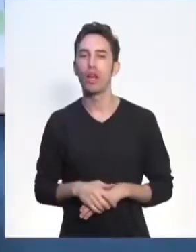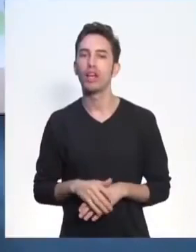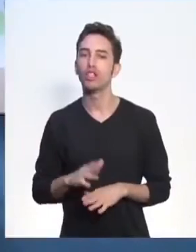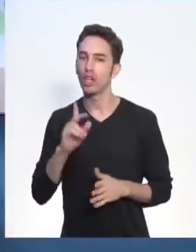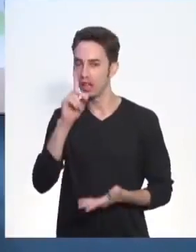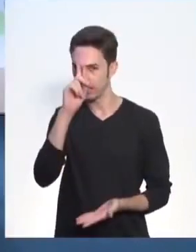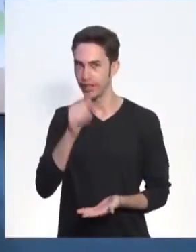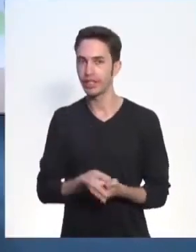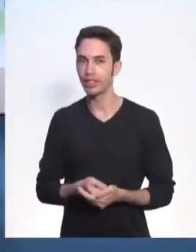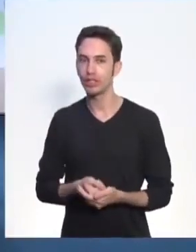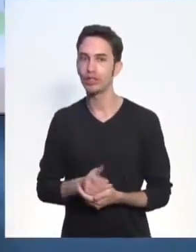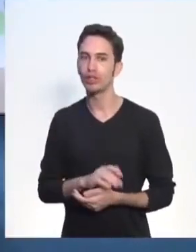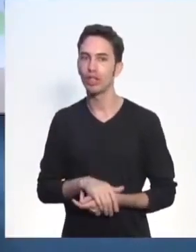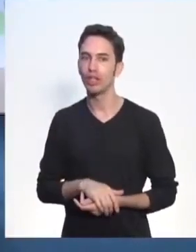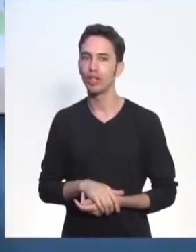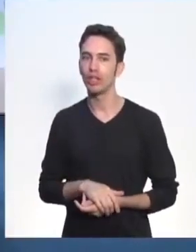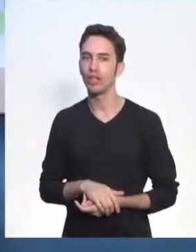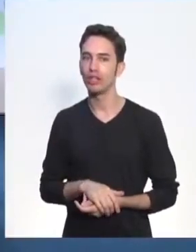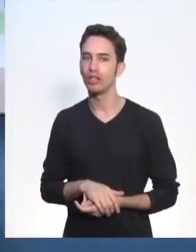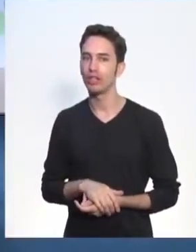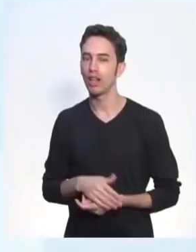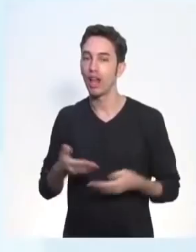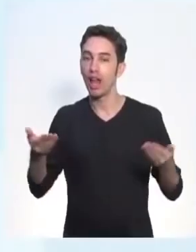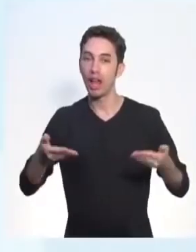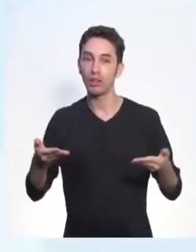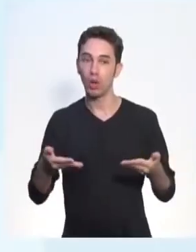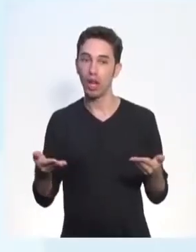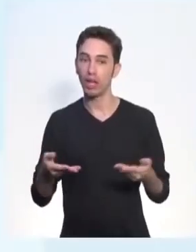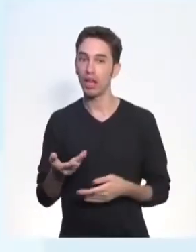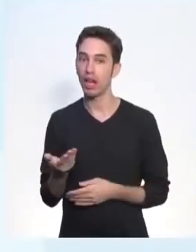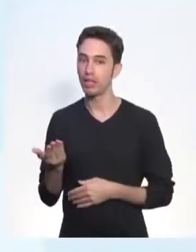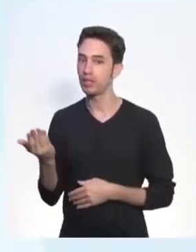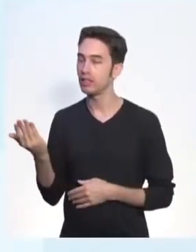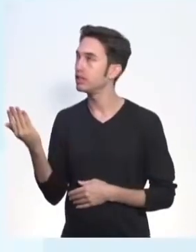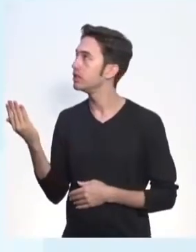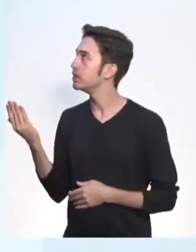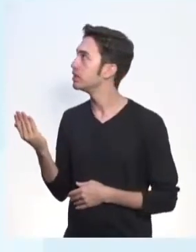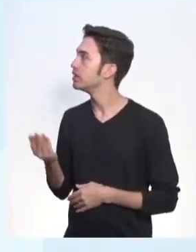já escolhemos. Atualidades.